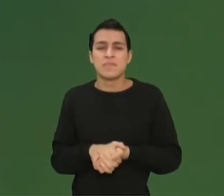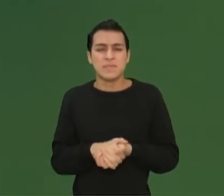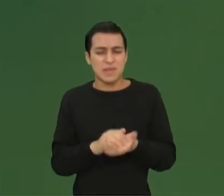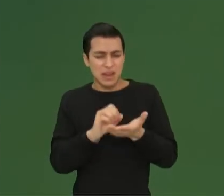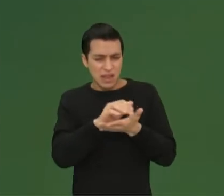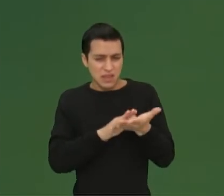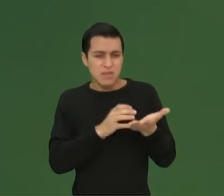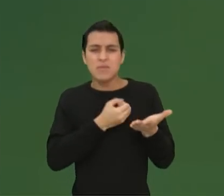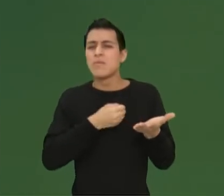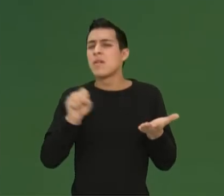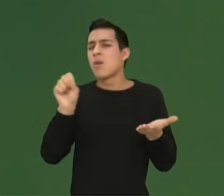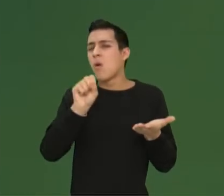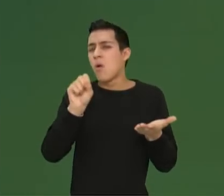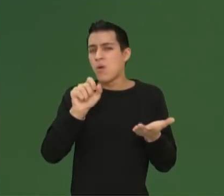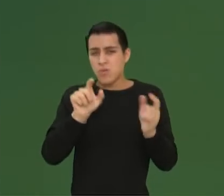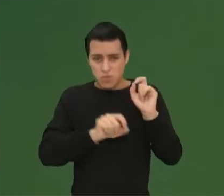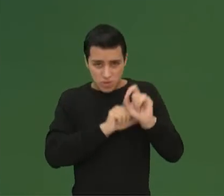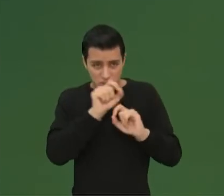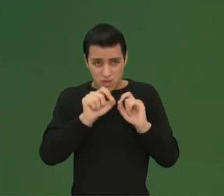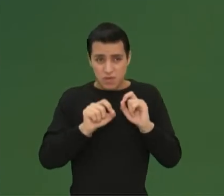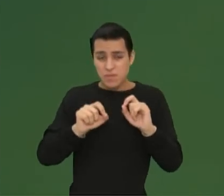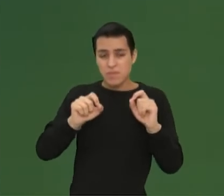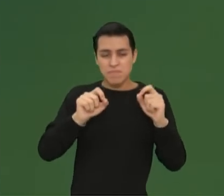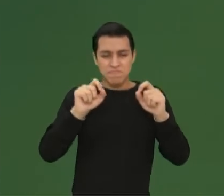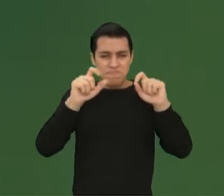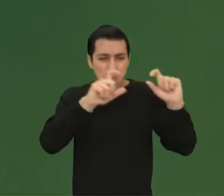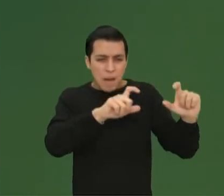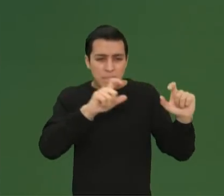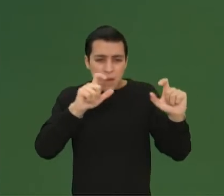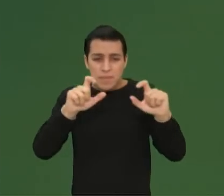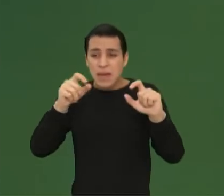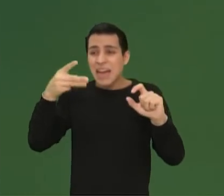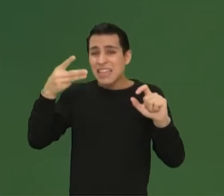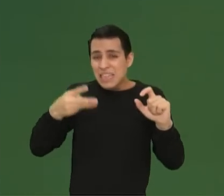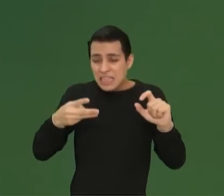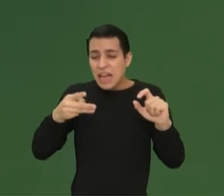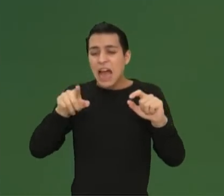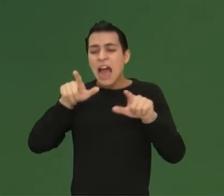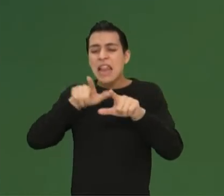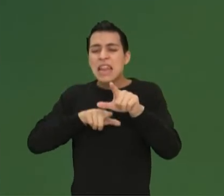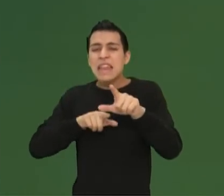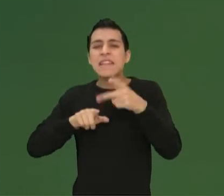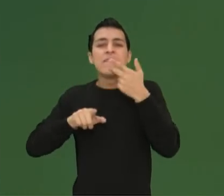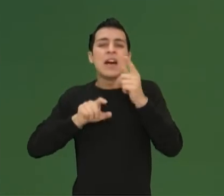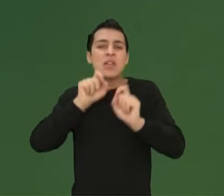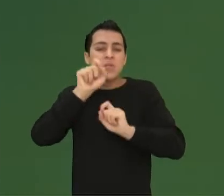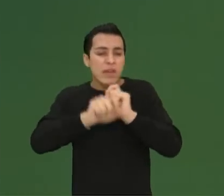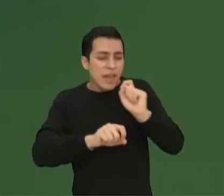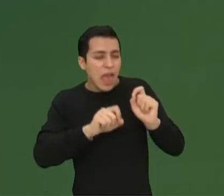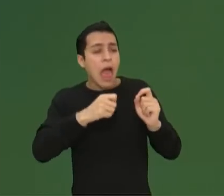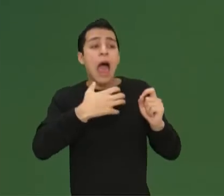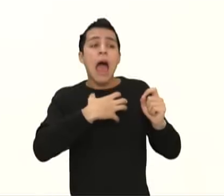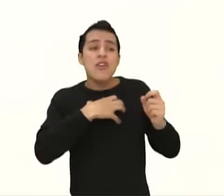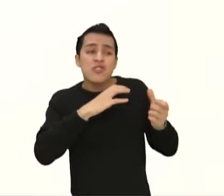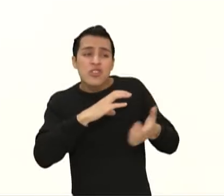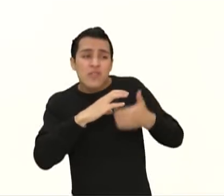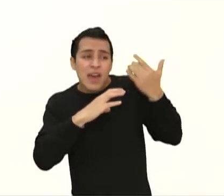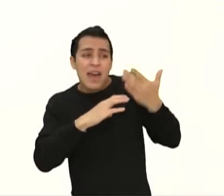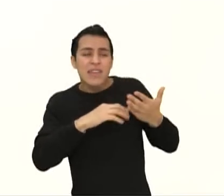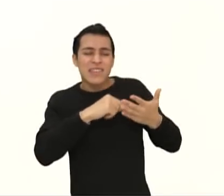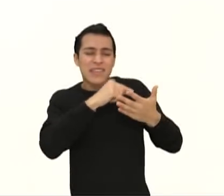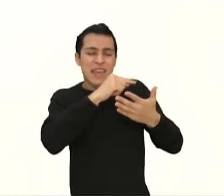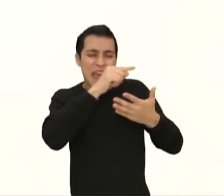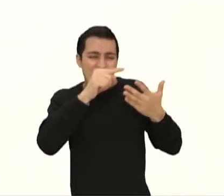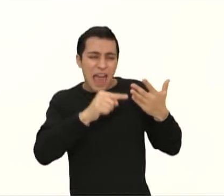Exercício de número 8. No terceiro quadrinho, a letra informa as condições da crase para esse